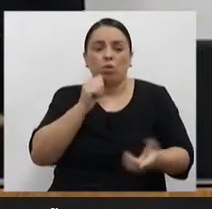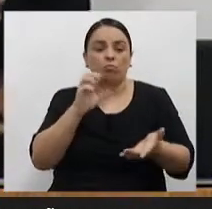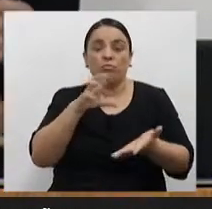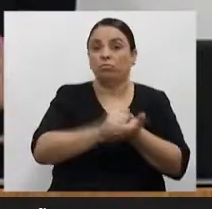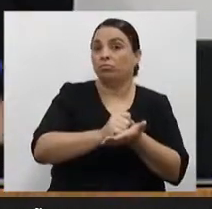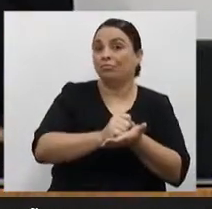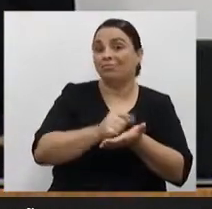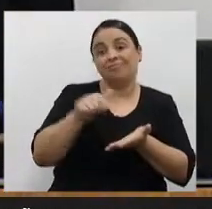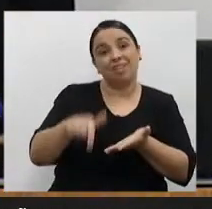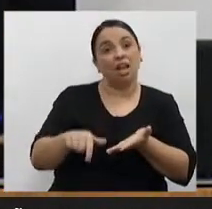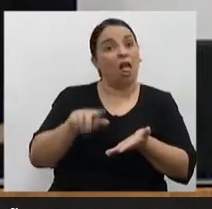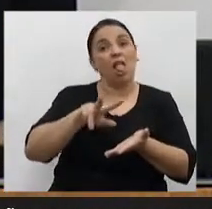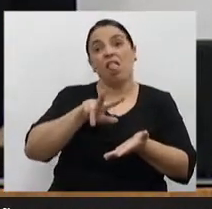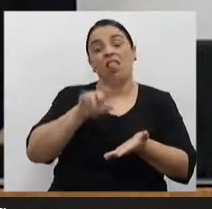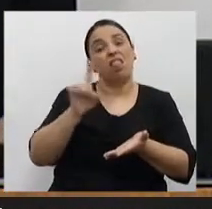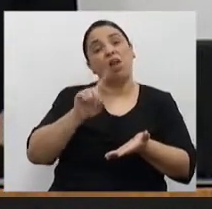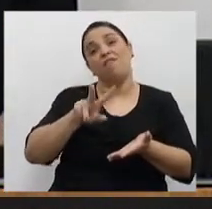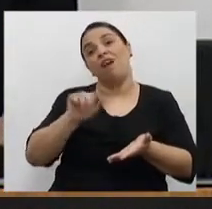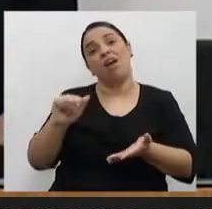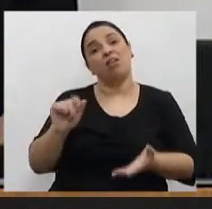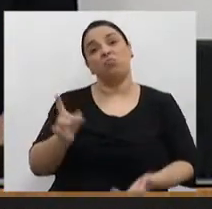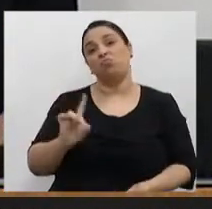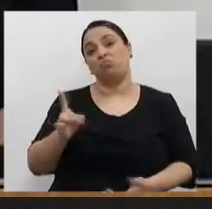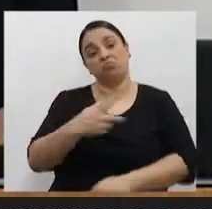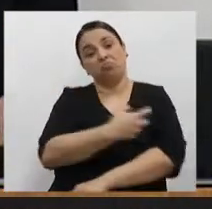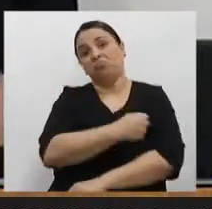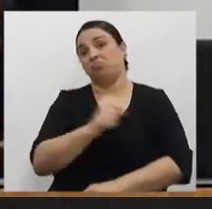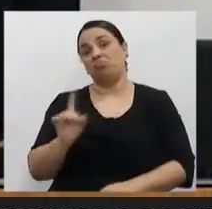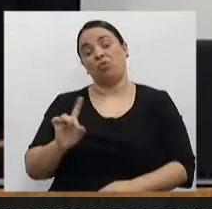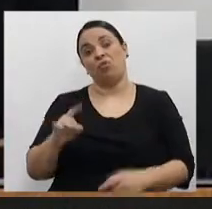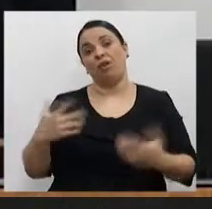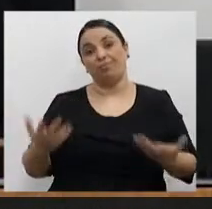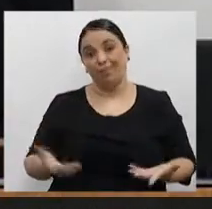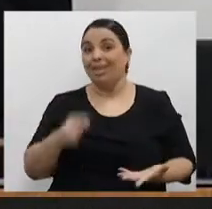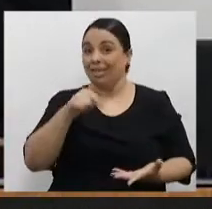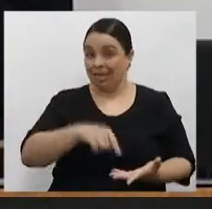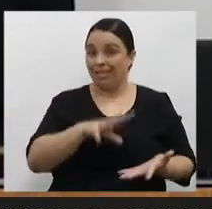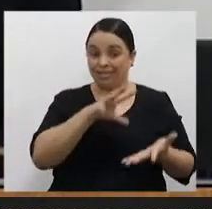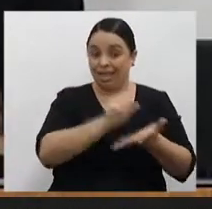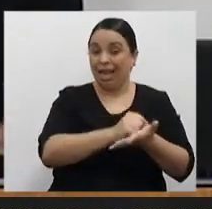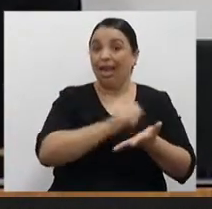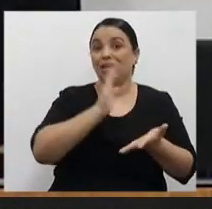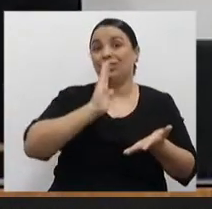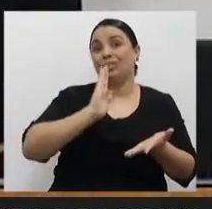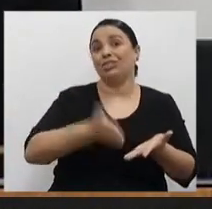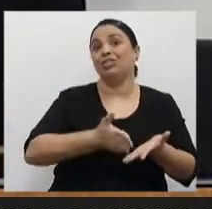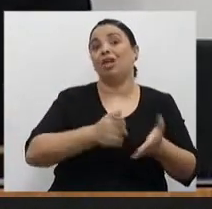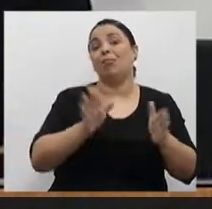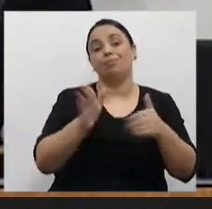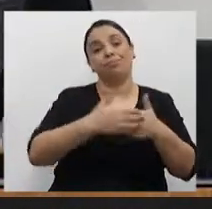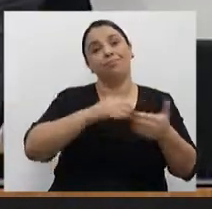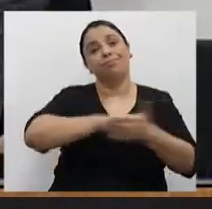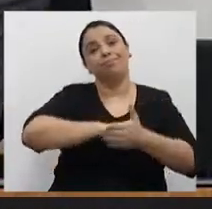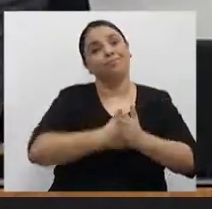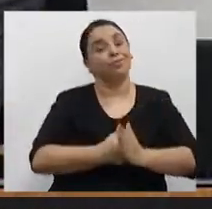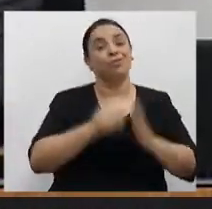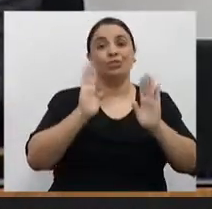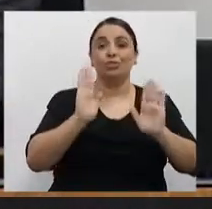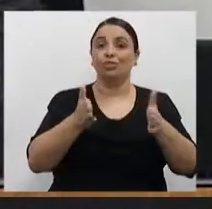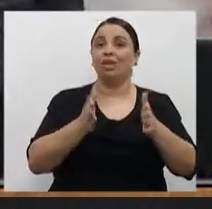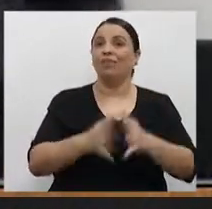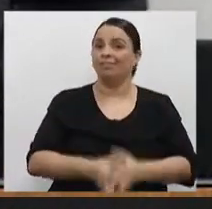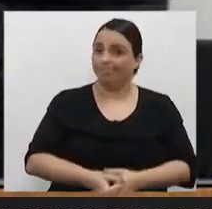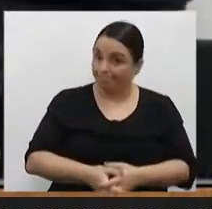dose. E foi encerrada esse cadastramento, né? Sei que tem várias pessoas, né? Nosso deputado